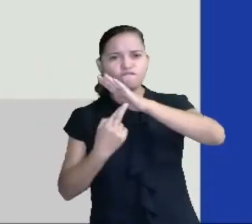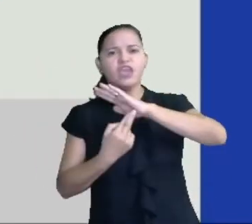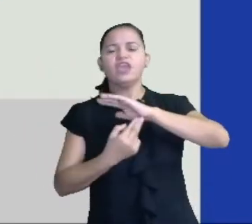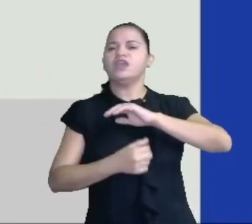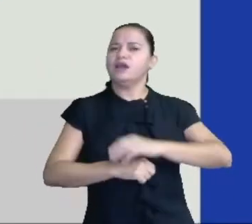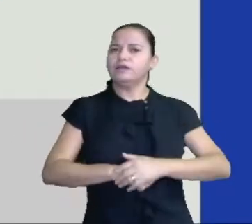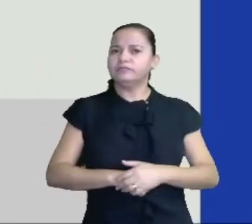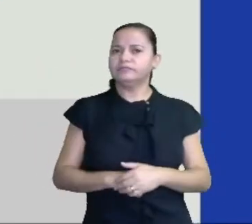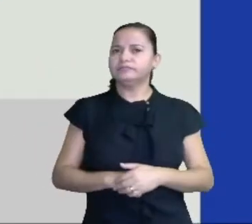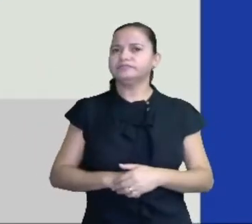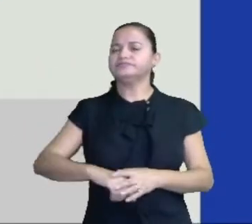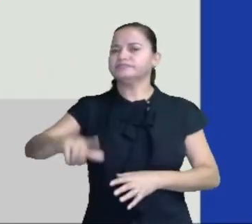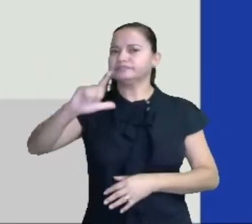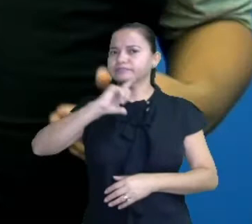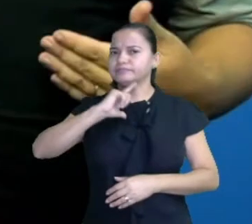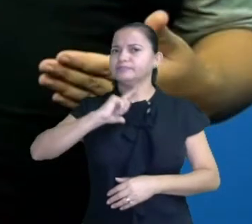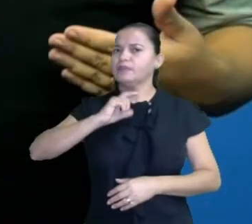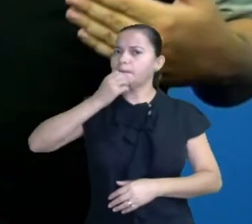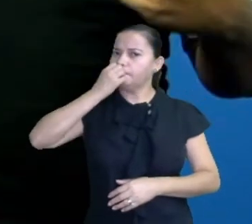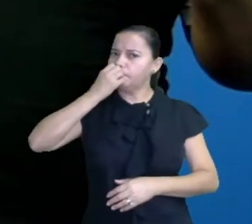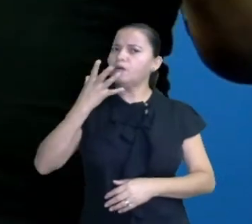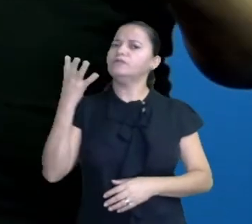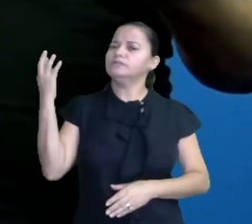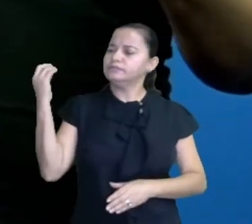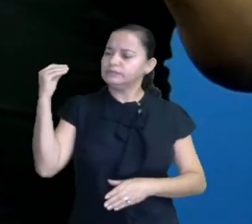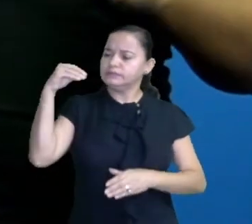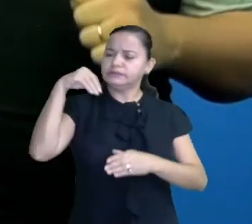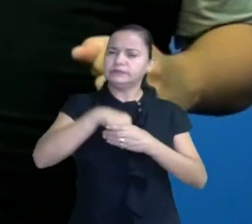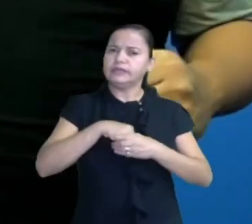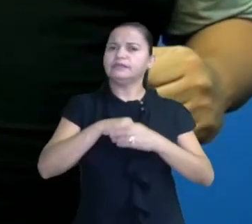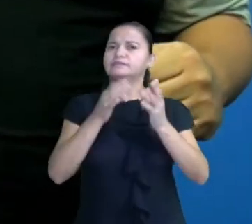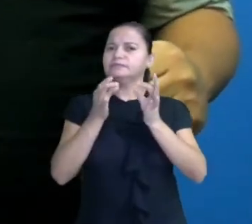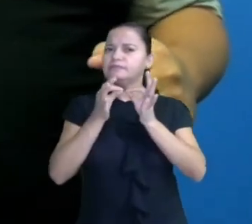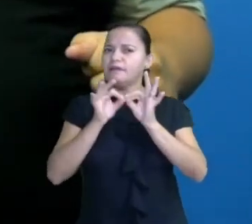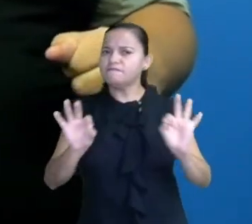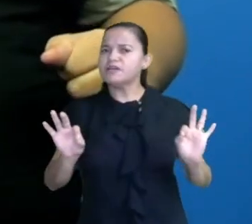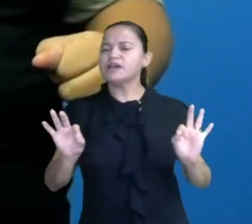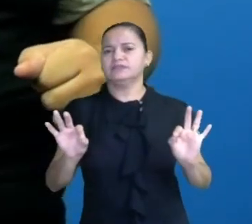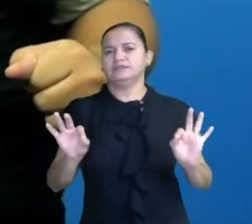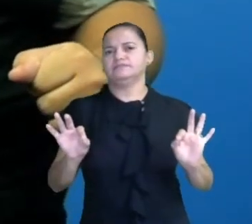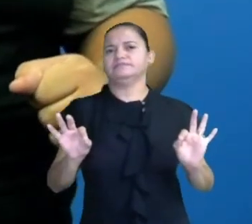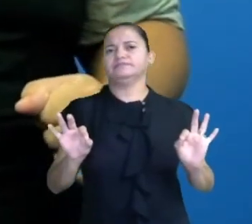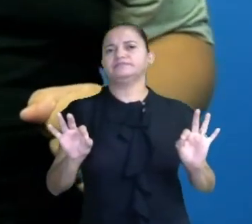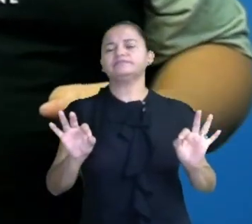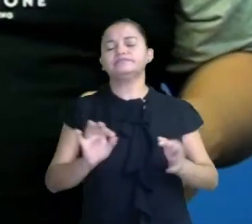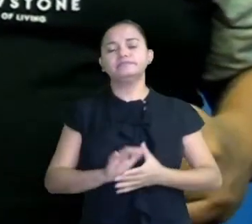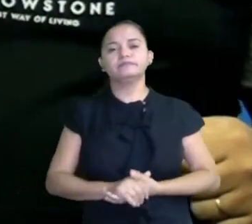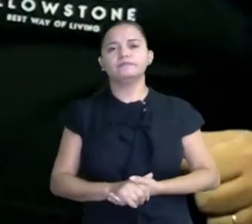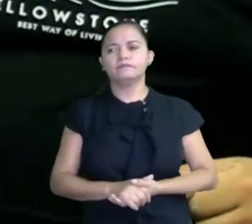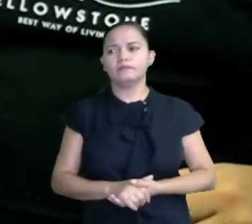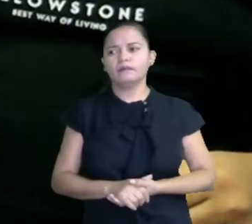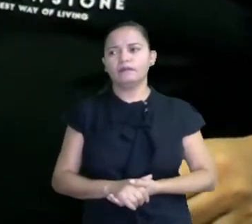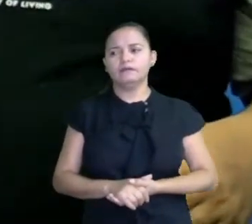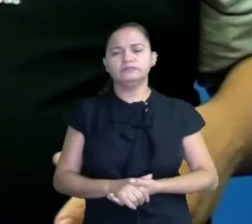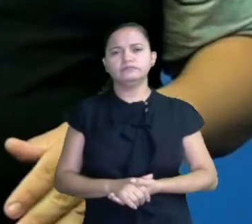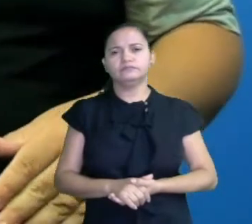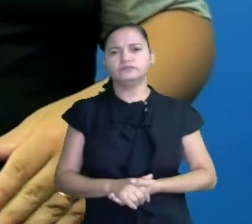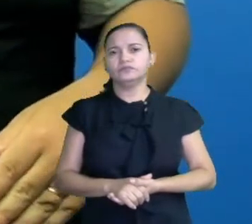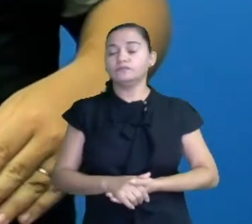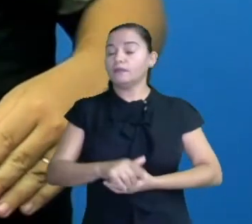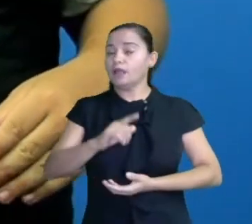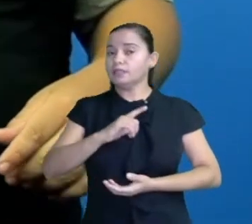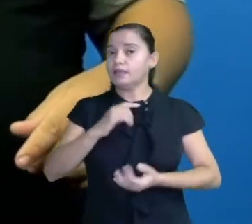bem explícito na frase aqui. Certo?